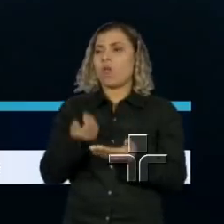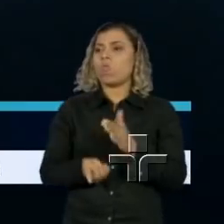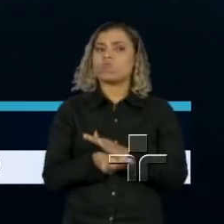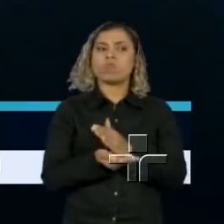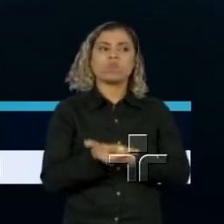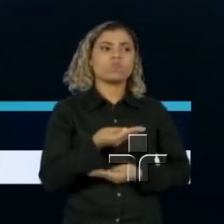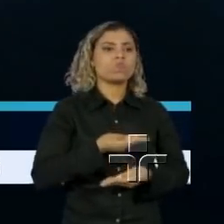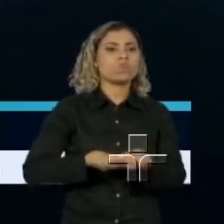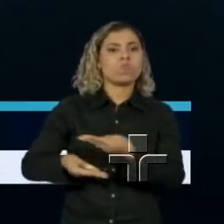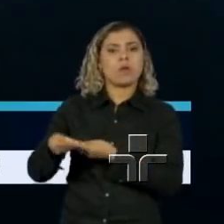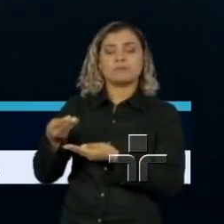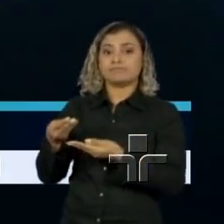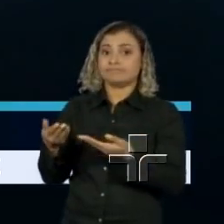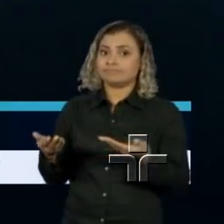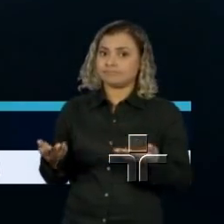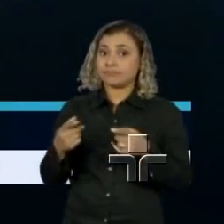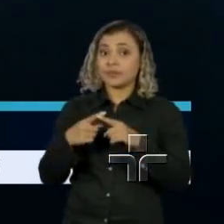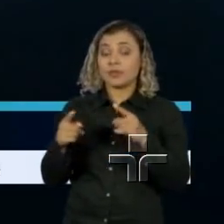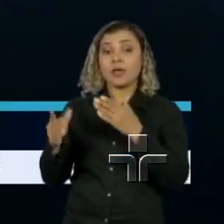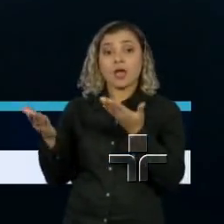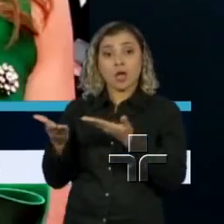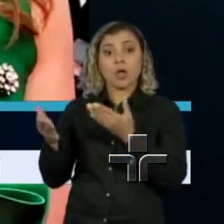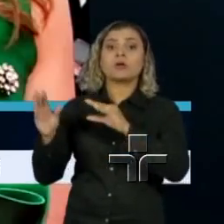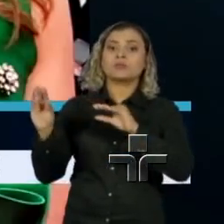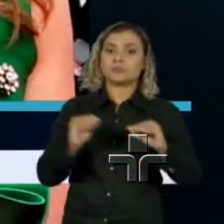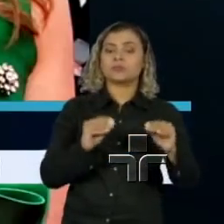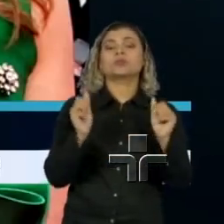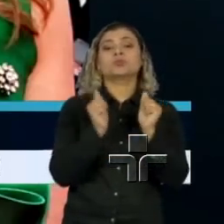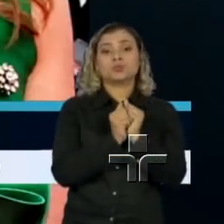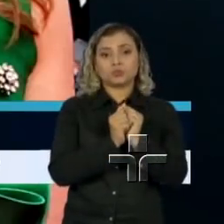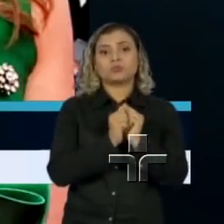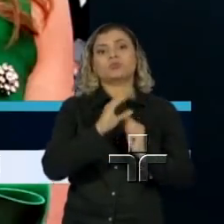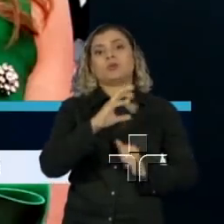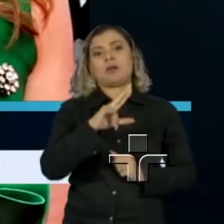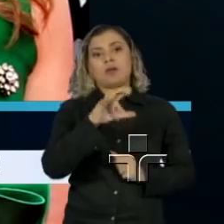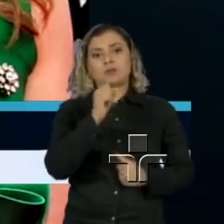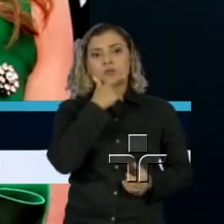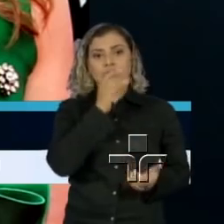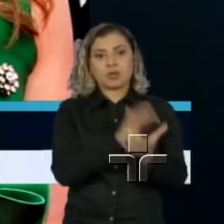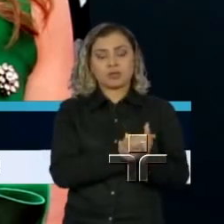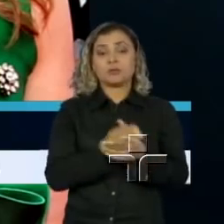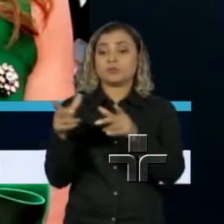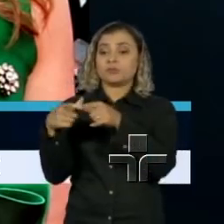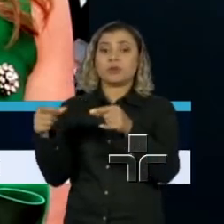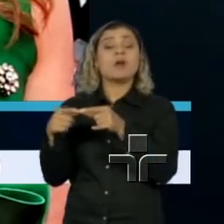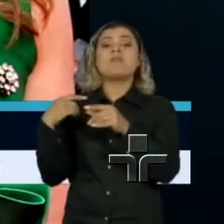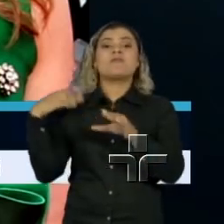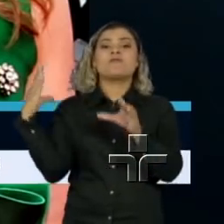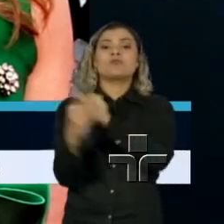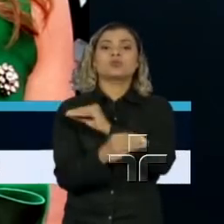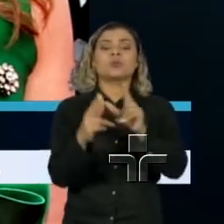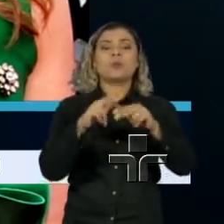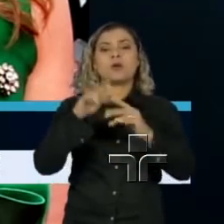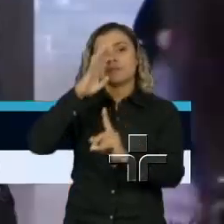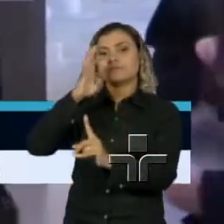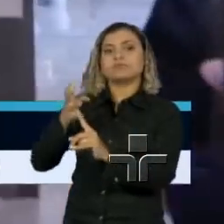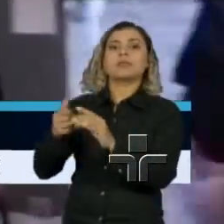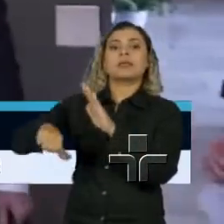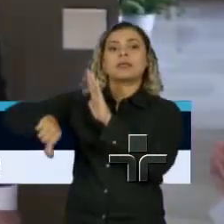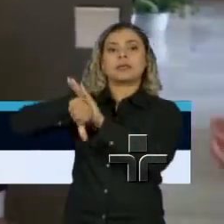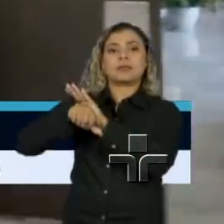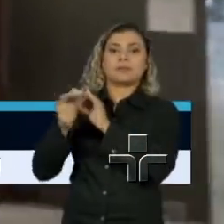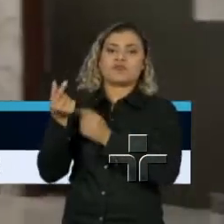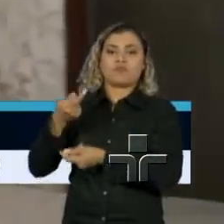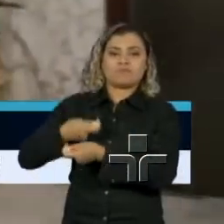da montadora. Ela está em Beirute com Carlos Ghosn, que fugiu da prisão domiciliar em Tóquio, acusado de crimes financeiros. O